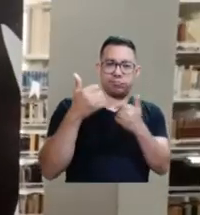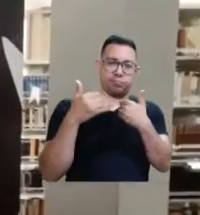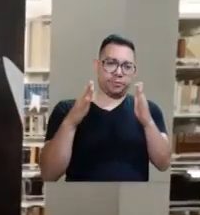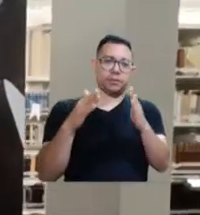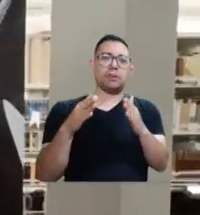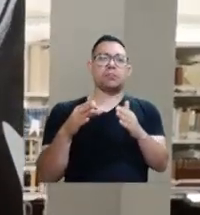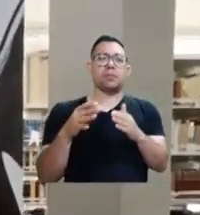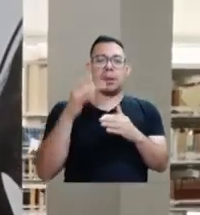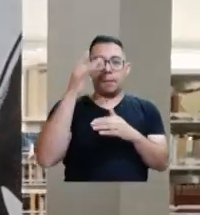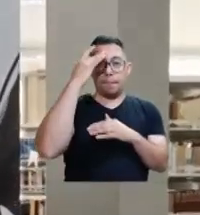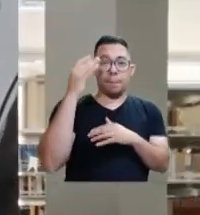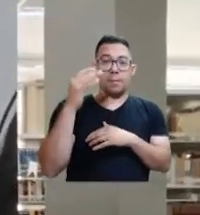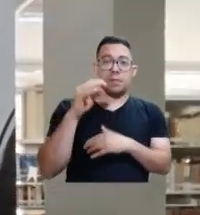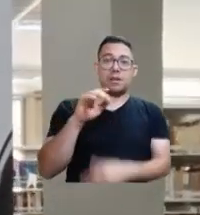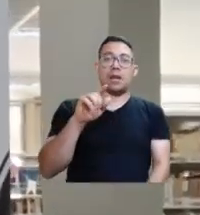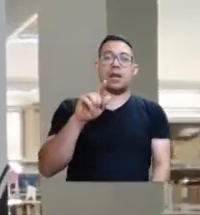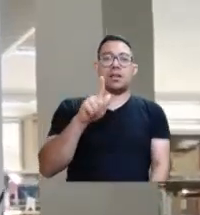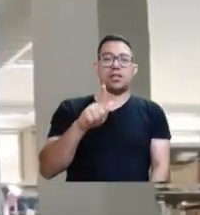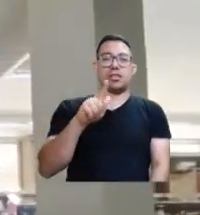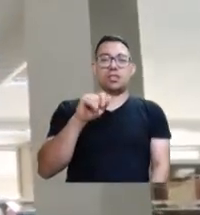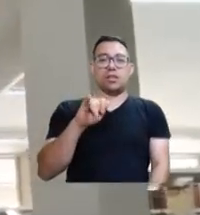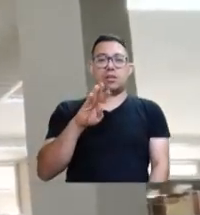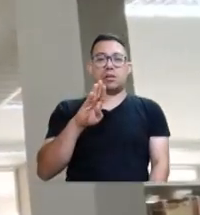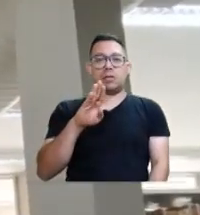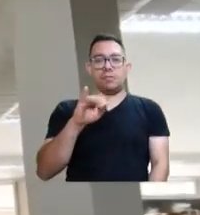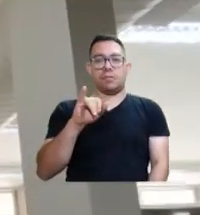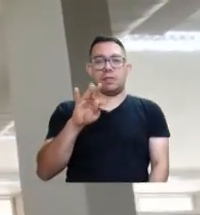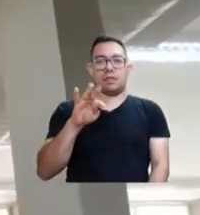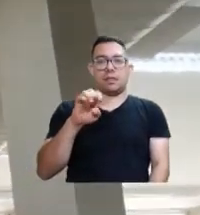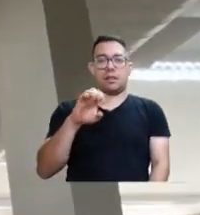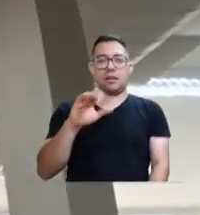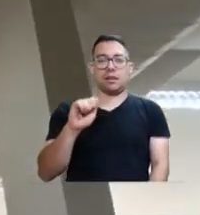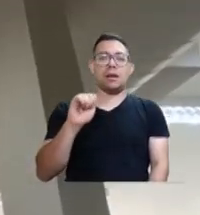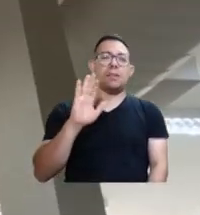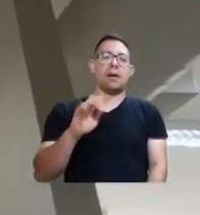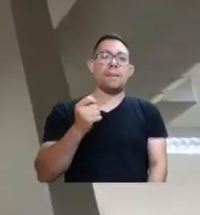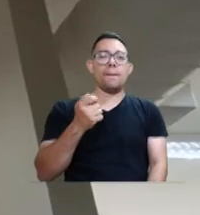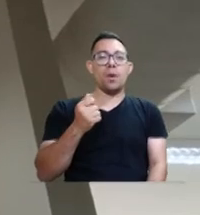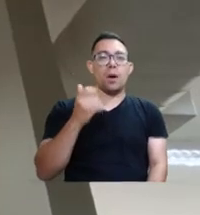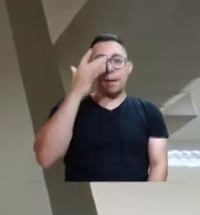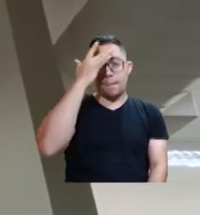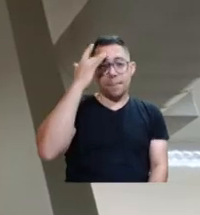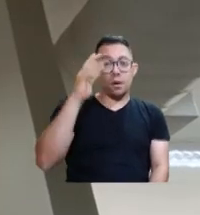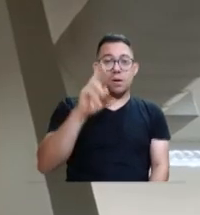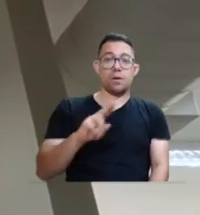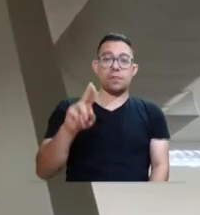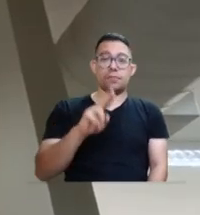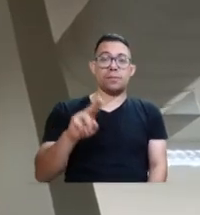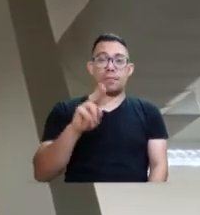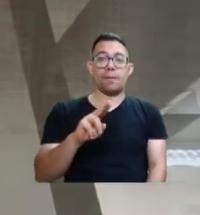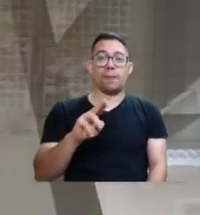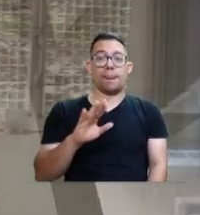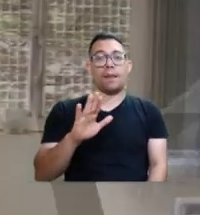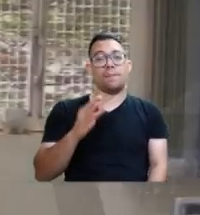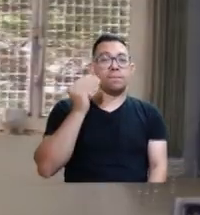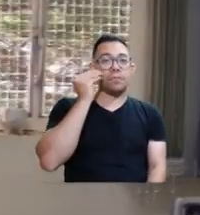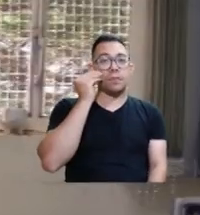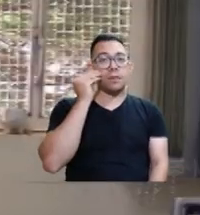muitos munícipes que vieram aqui olhar e ver e saber que existia, né, mas o uso é muito